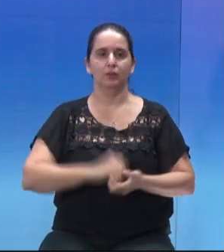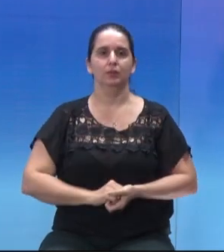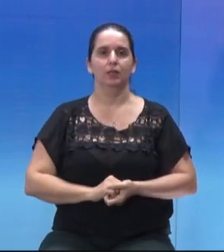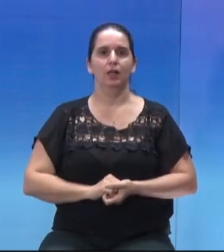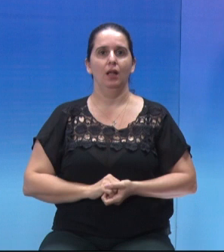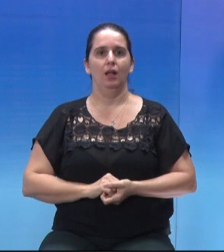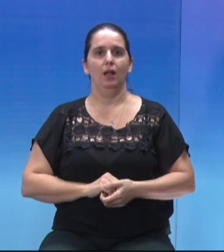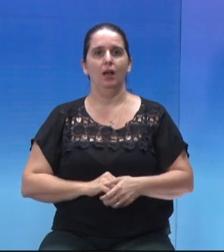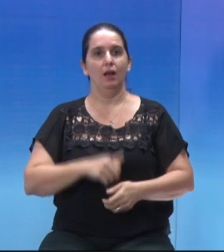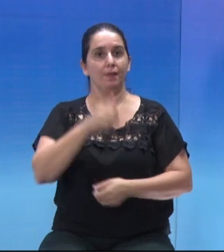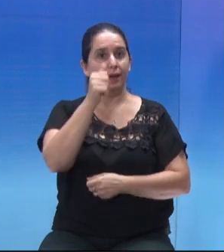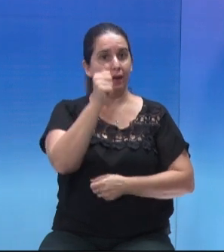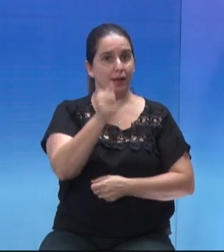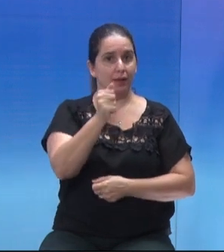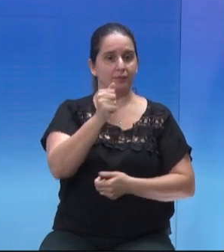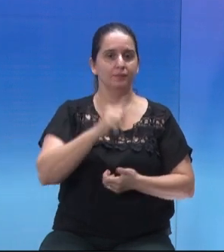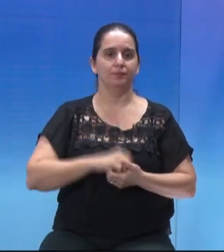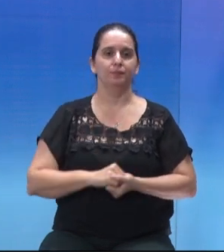A.